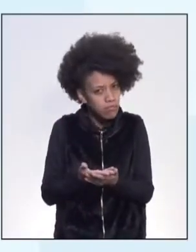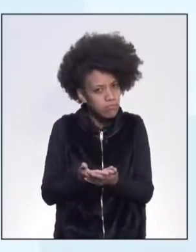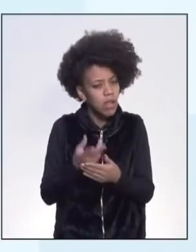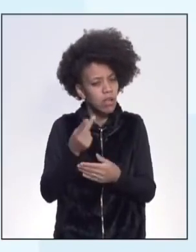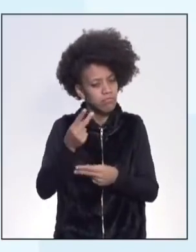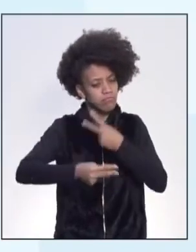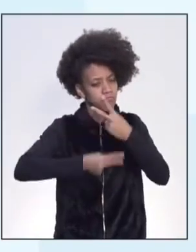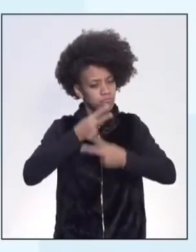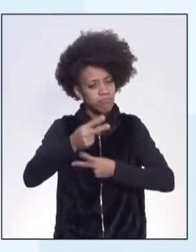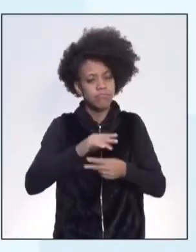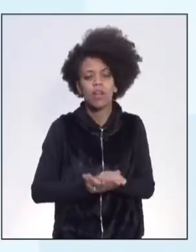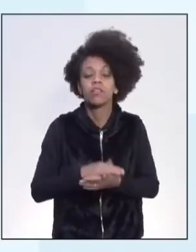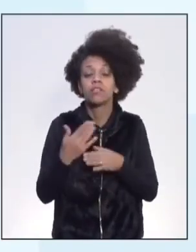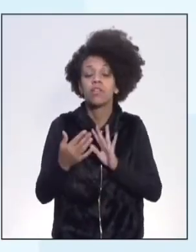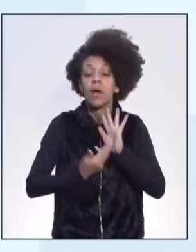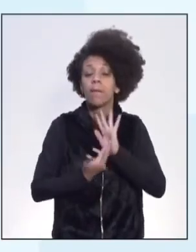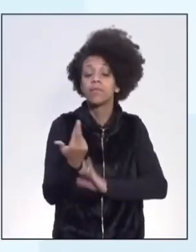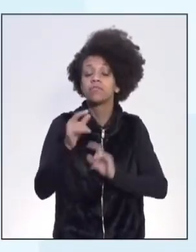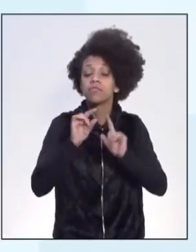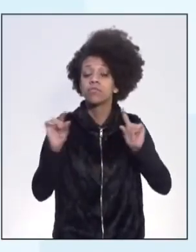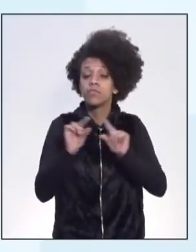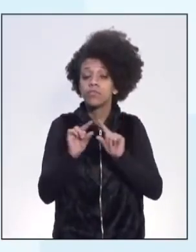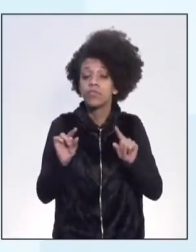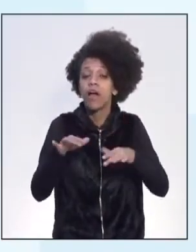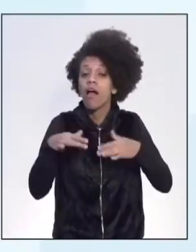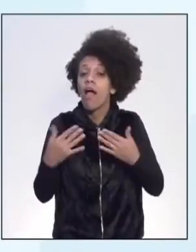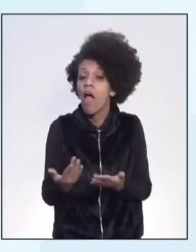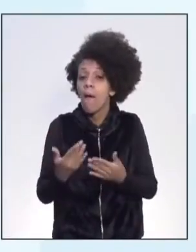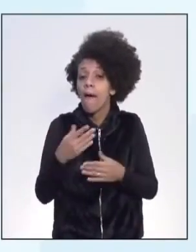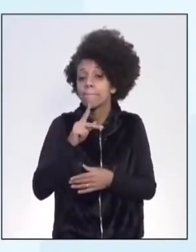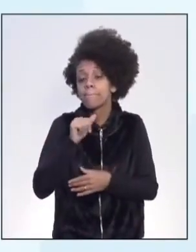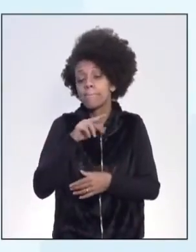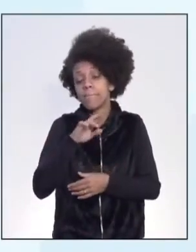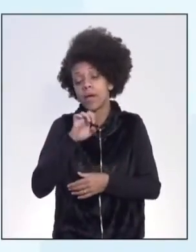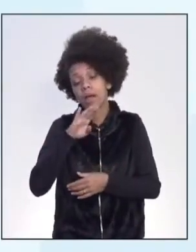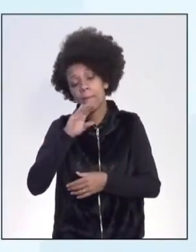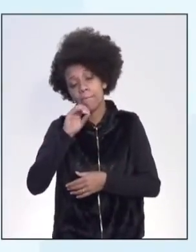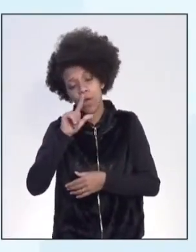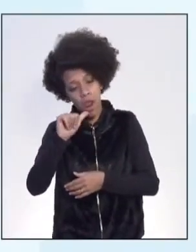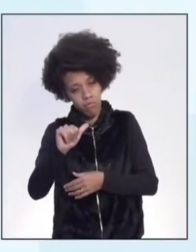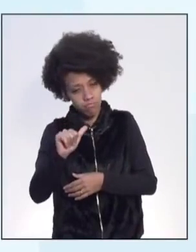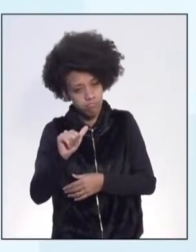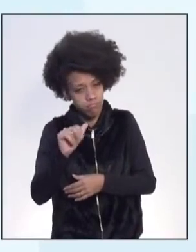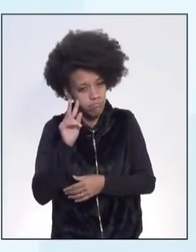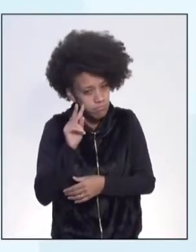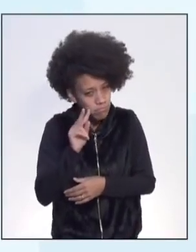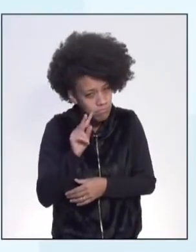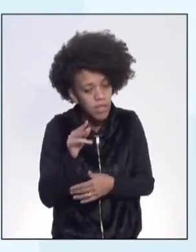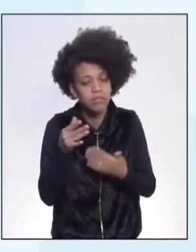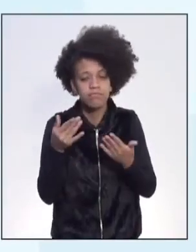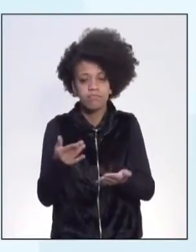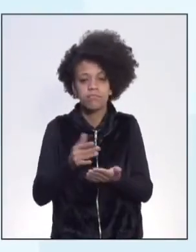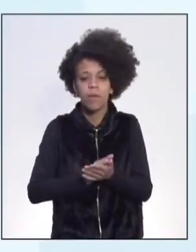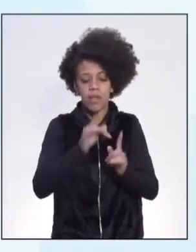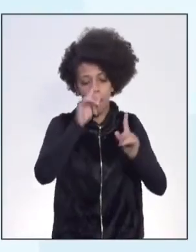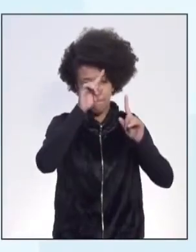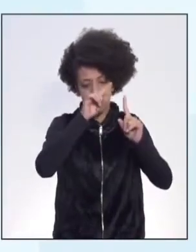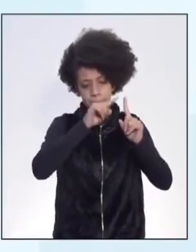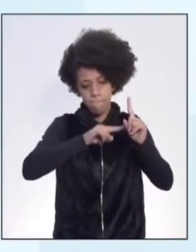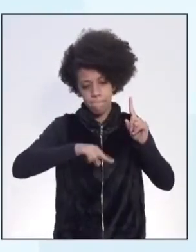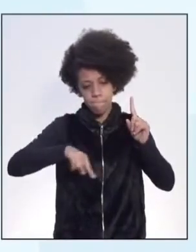bimestre. Então, a representação dessa função é uma parábola. Tá vendo a parábola aí? Muito bem, então essa curva em vermelho é a